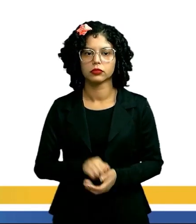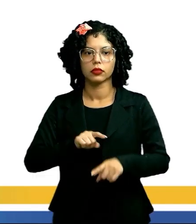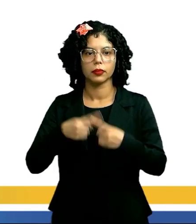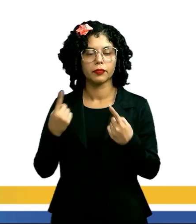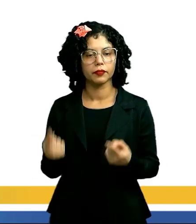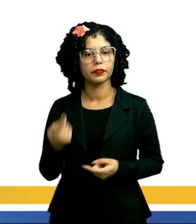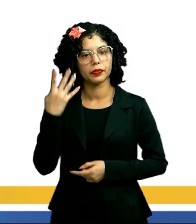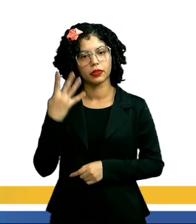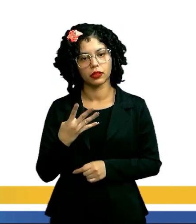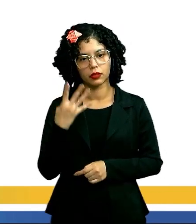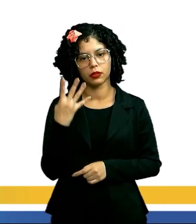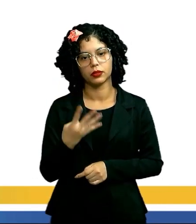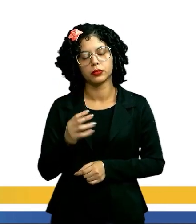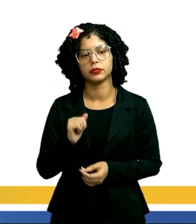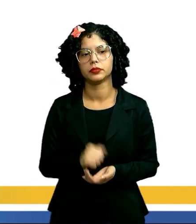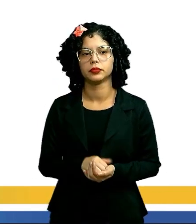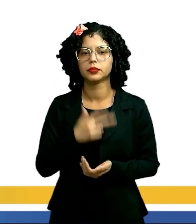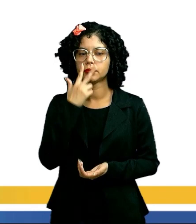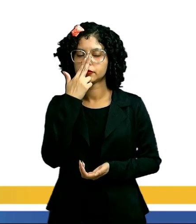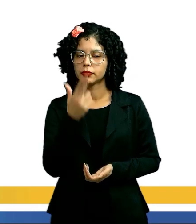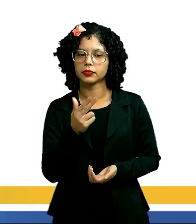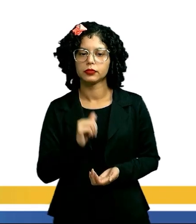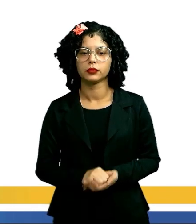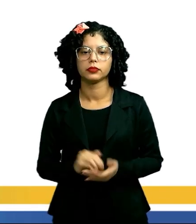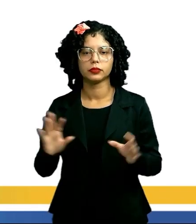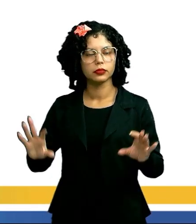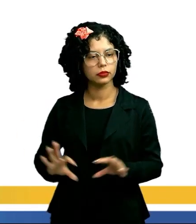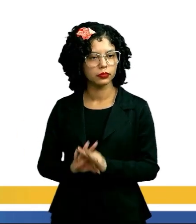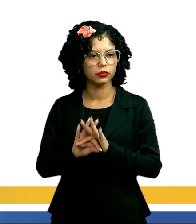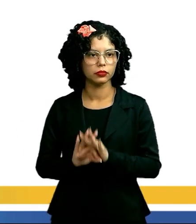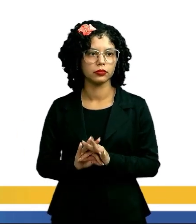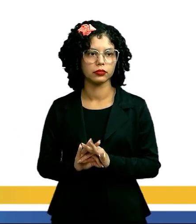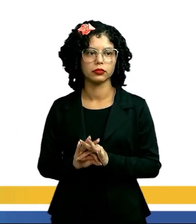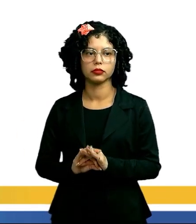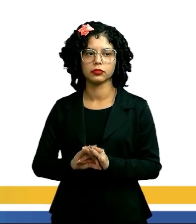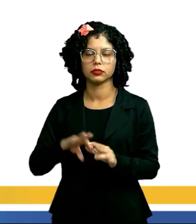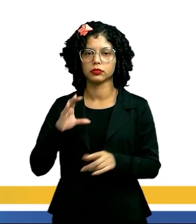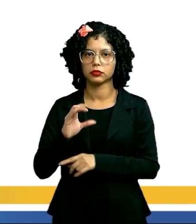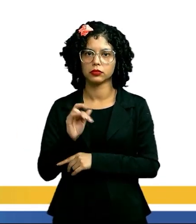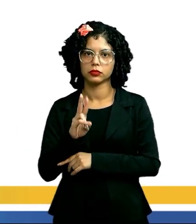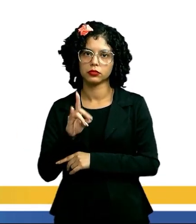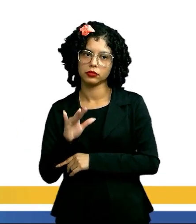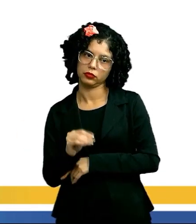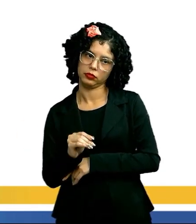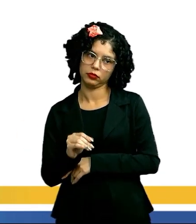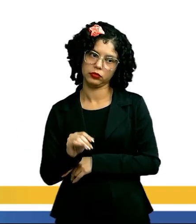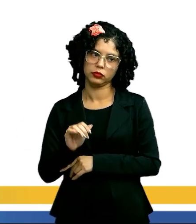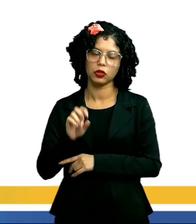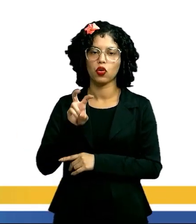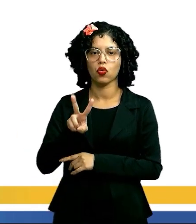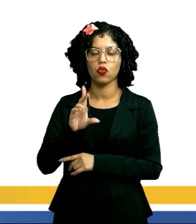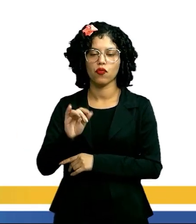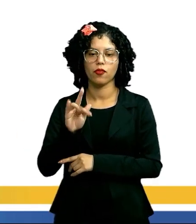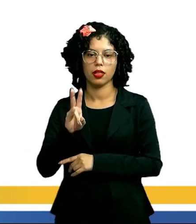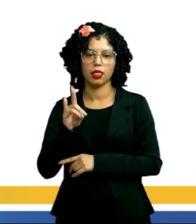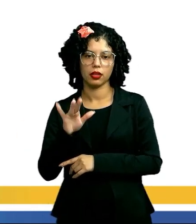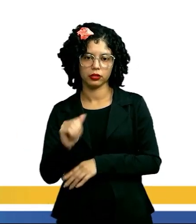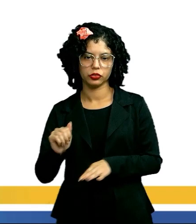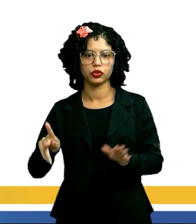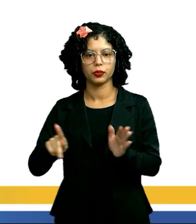mas essa 4ª ligação ela aparece por meio de uma ligação coordenada covalente dativa, onde é apenas